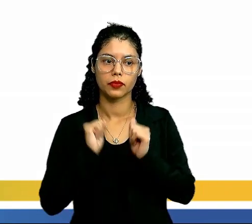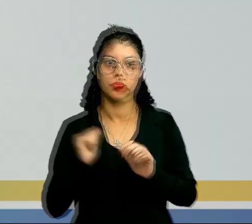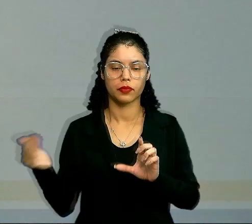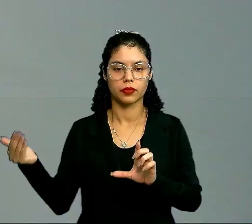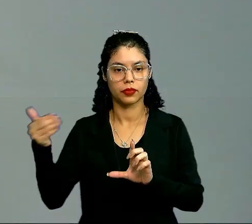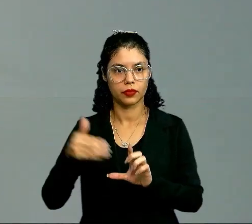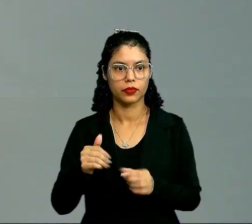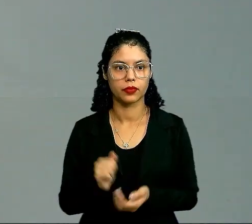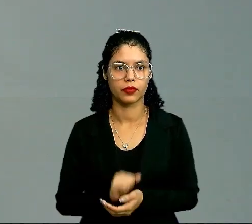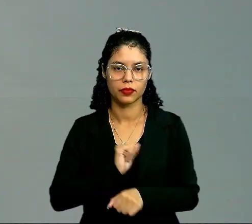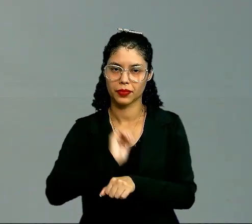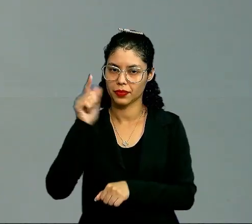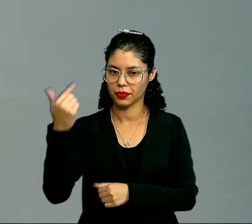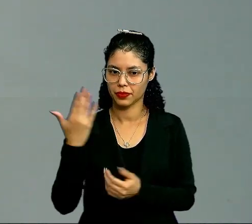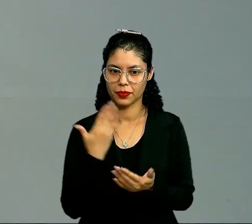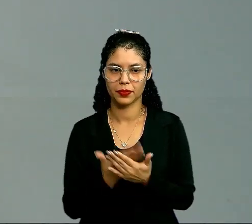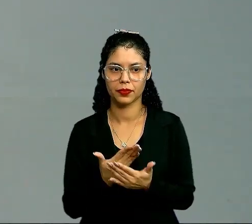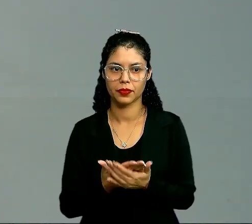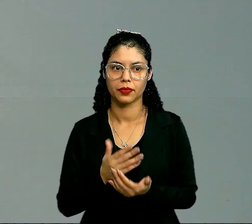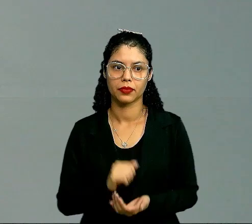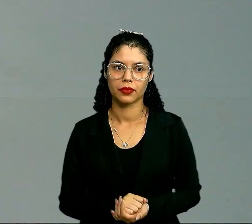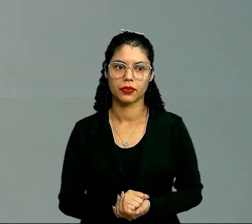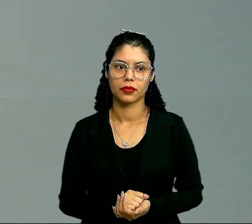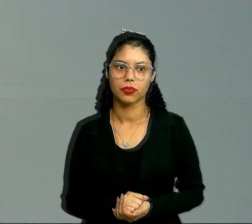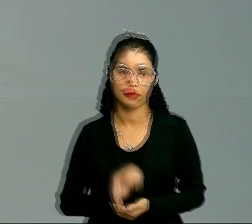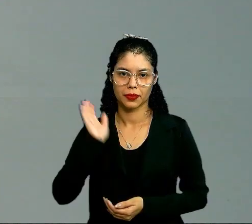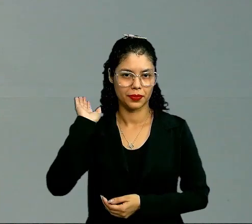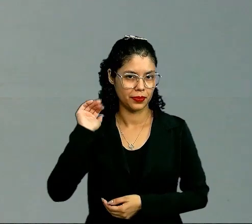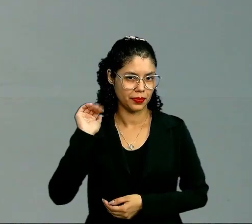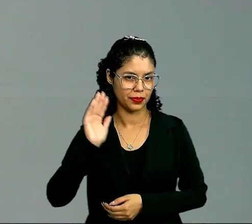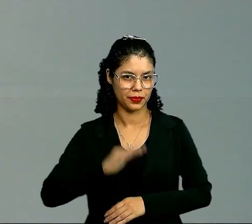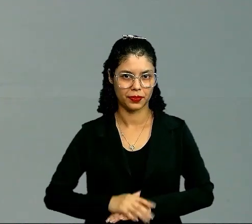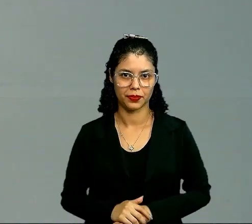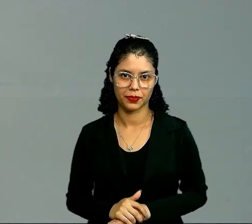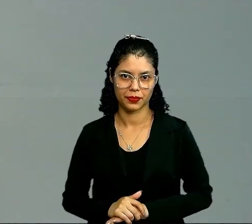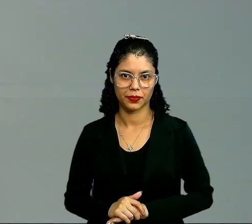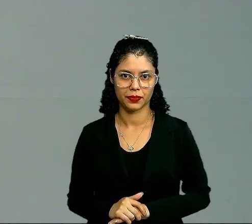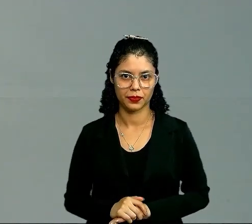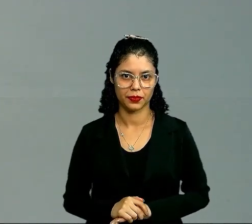bibliográficas e eu aguardo vocês nas próximas aulas. Até mais!